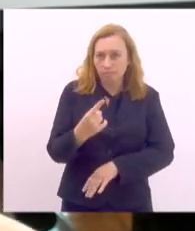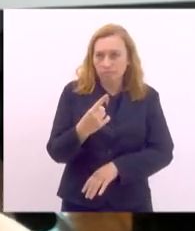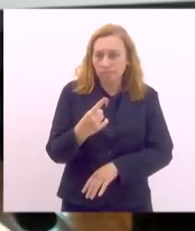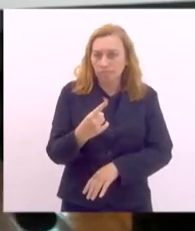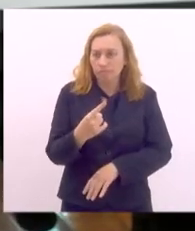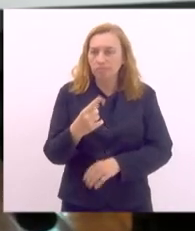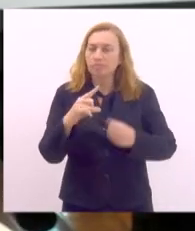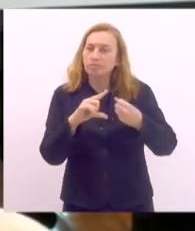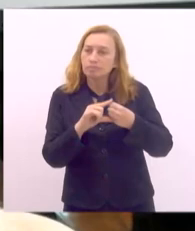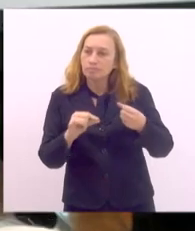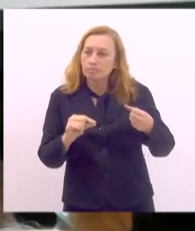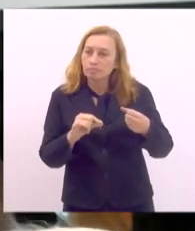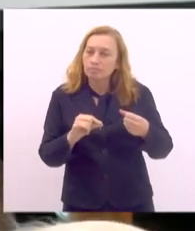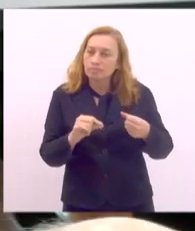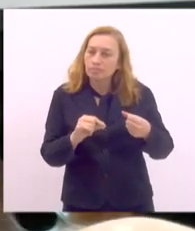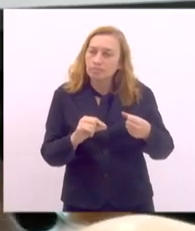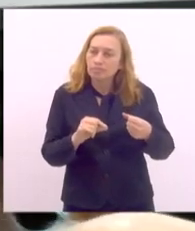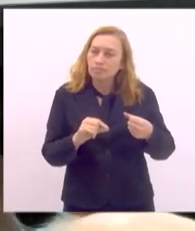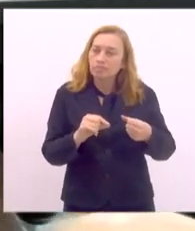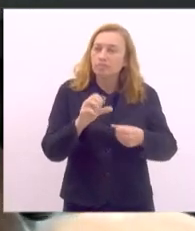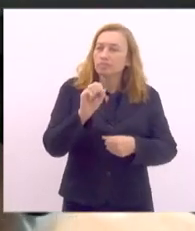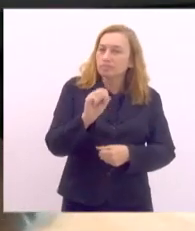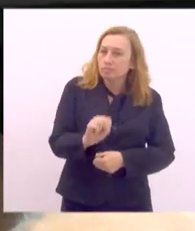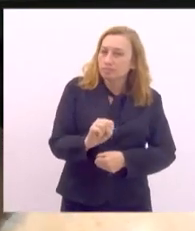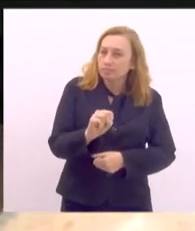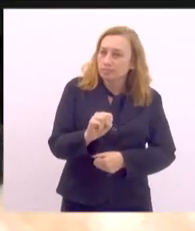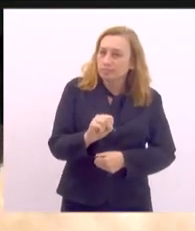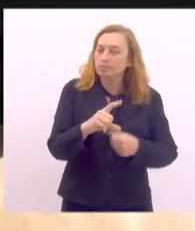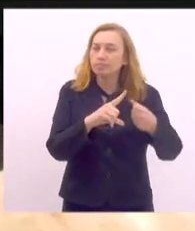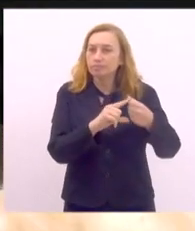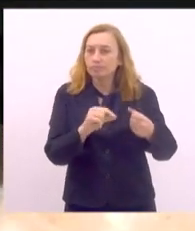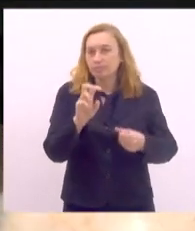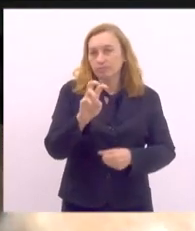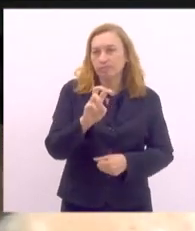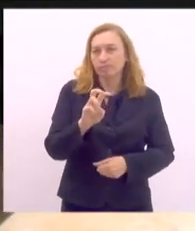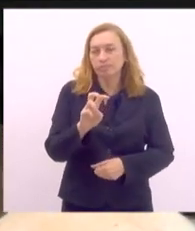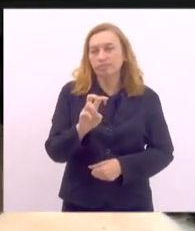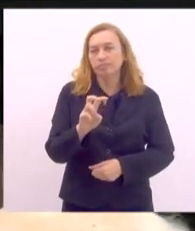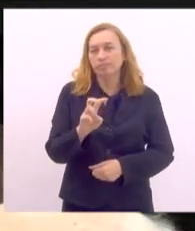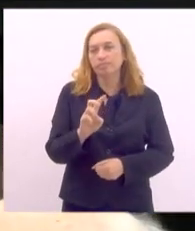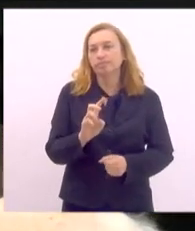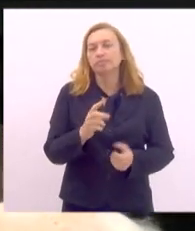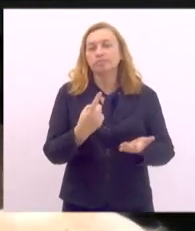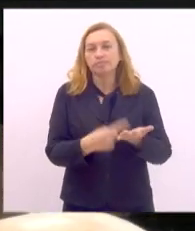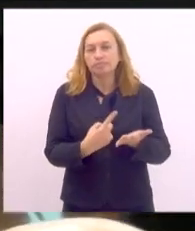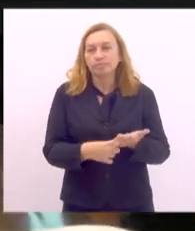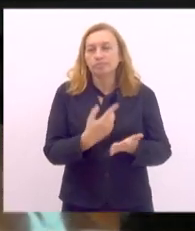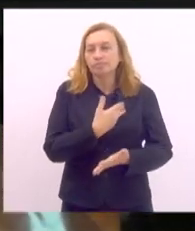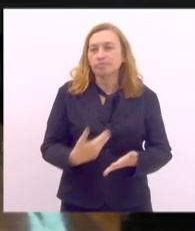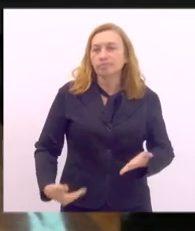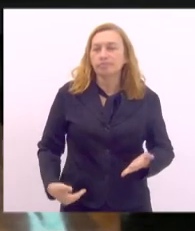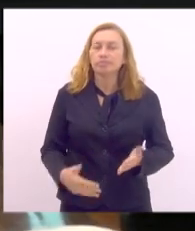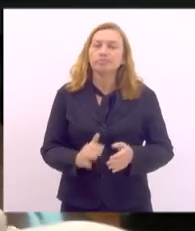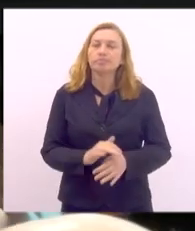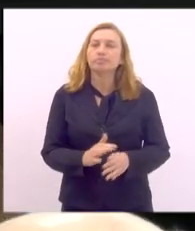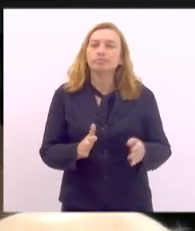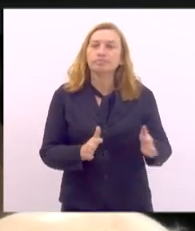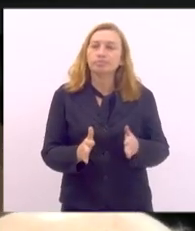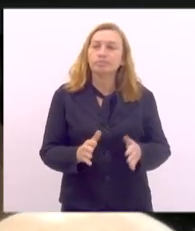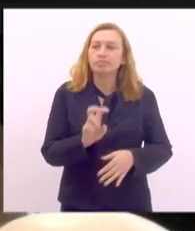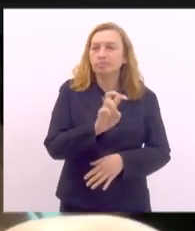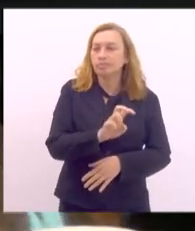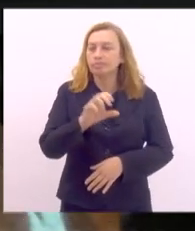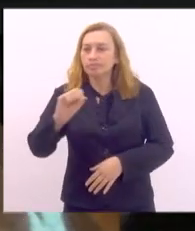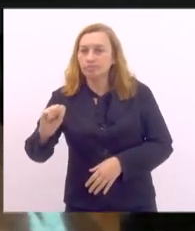são os artigos 8º e os artigos 5º. Nós acabamos acordando com o governo durante a tramitação que o 5º e o